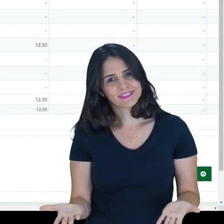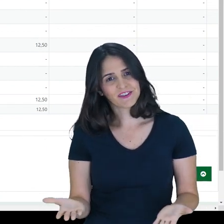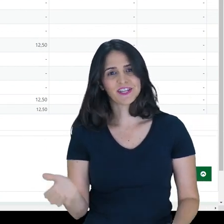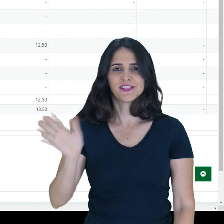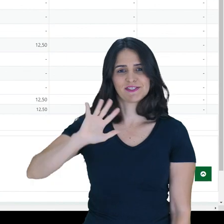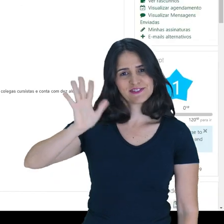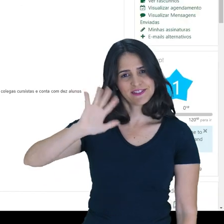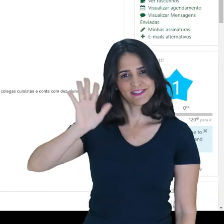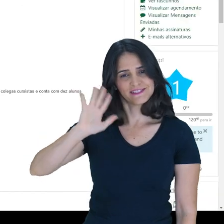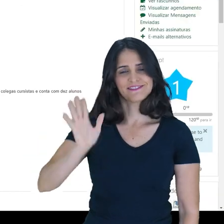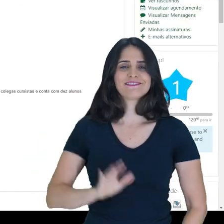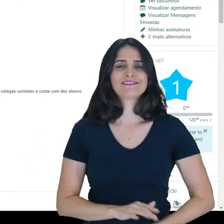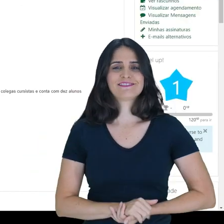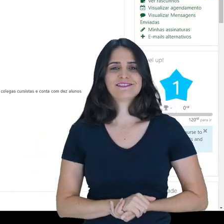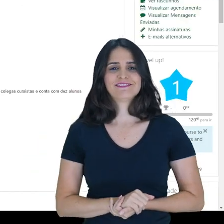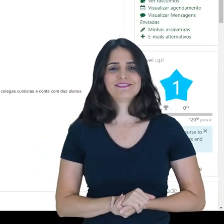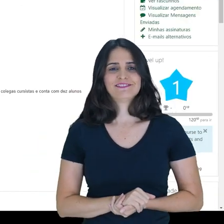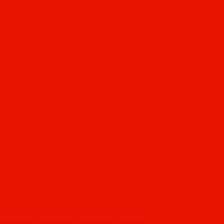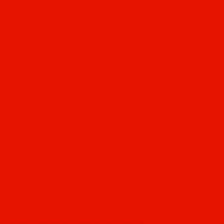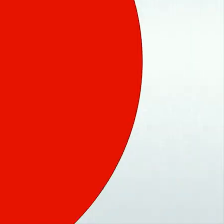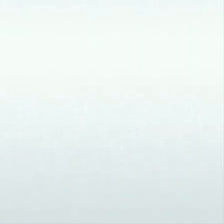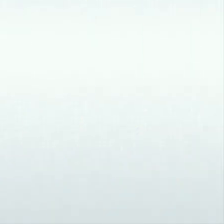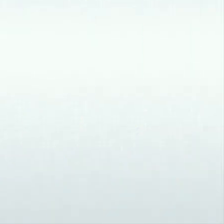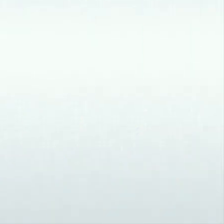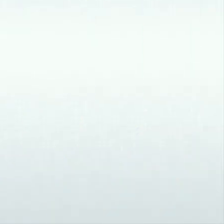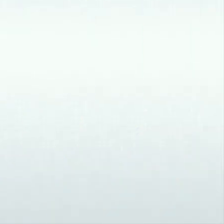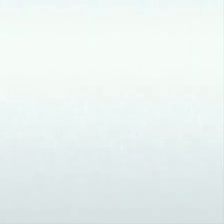e até a próxima